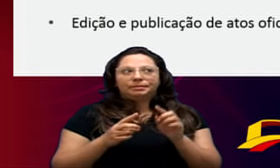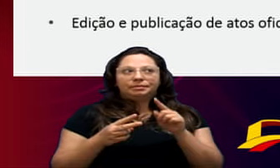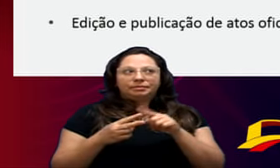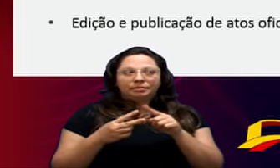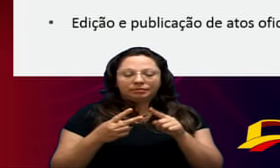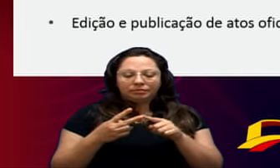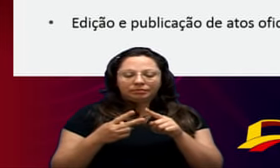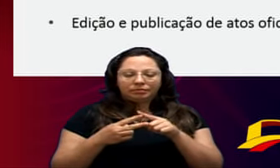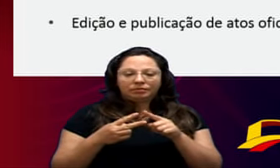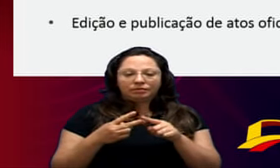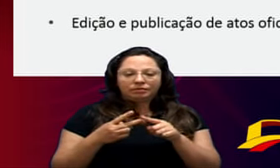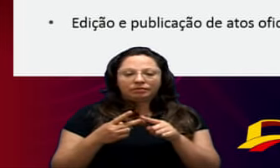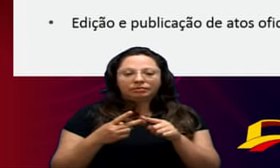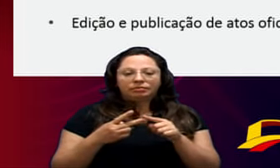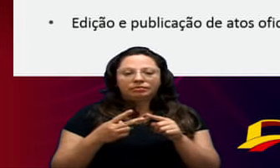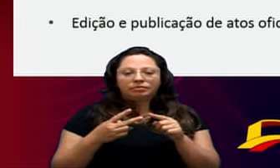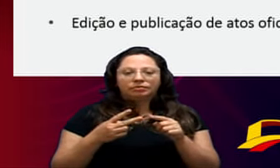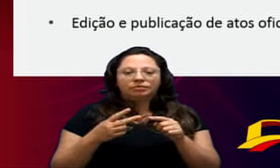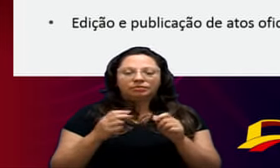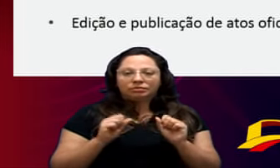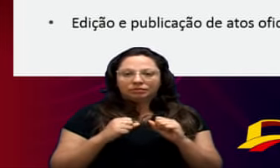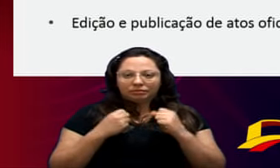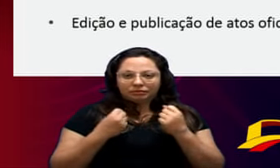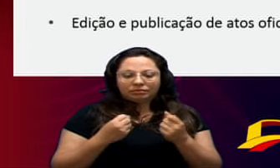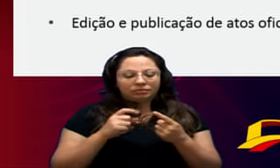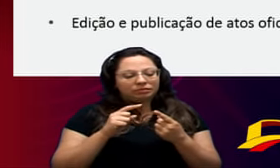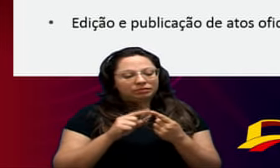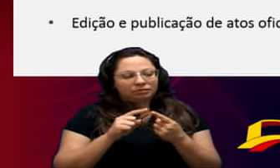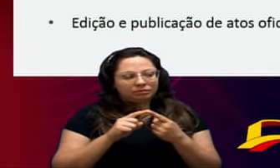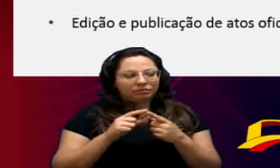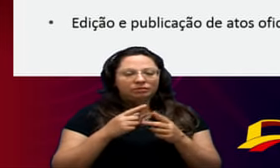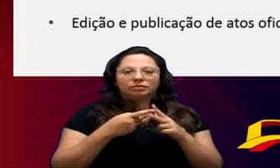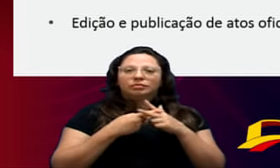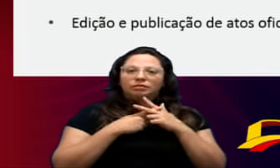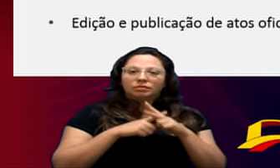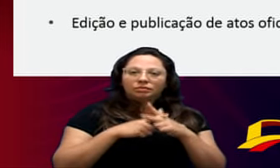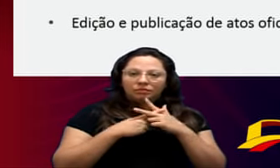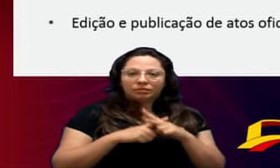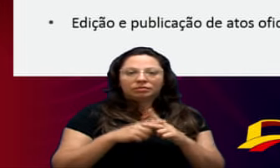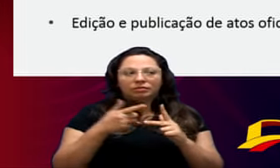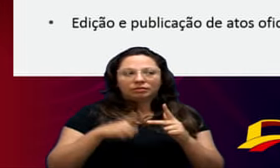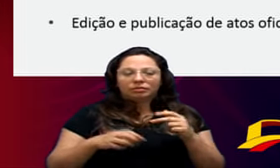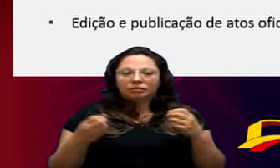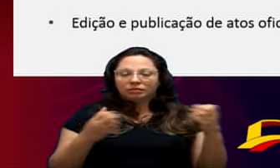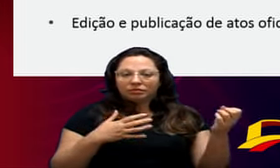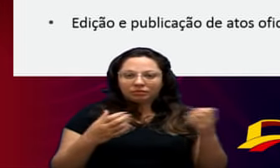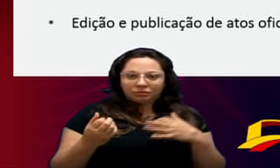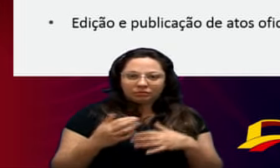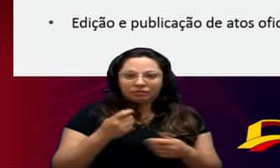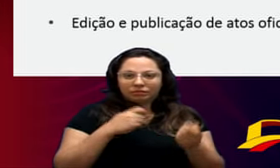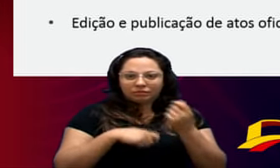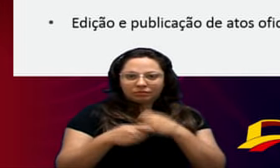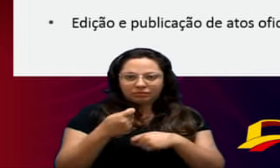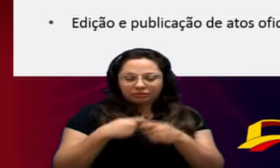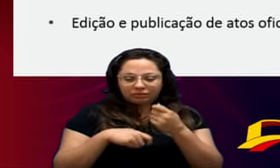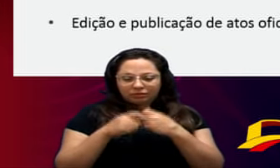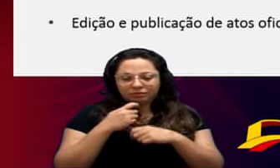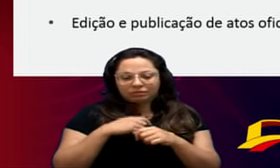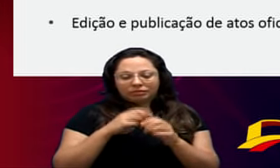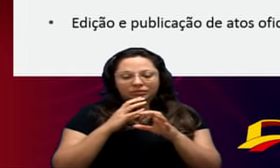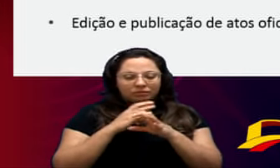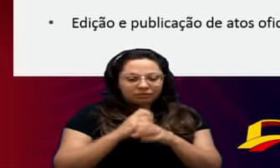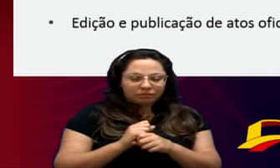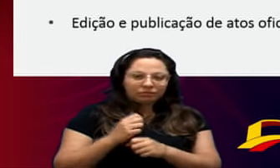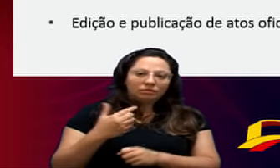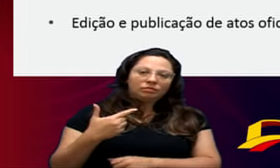duas grandes ações que serão praticadas né uma para manutenção E modernização de serviços administrativos cujo valor total